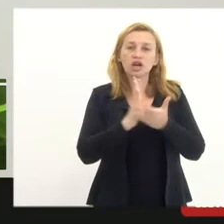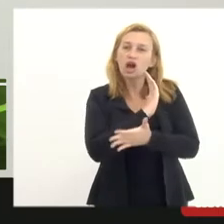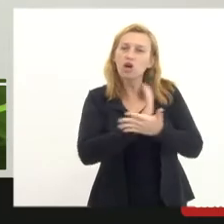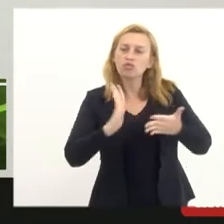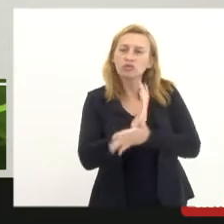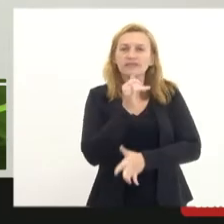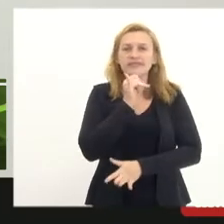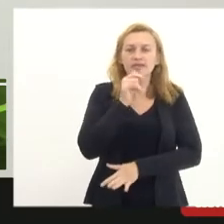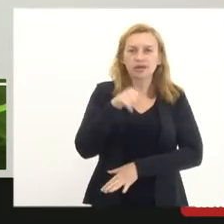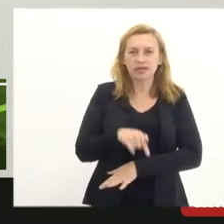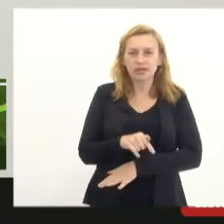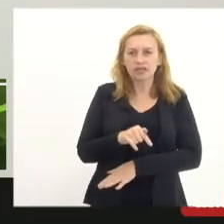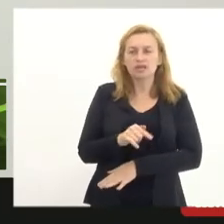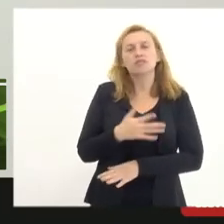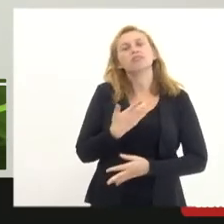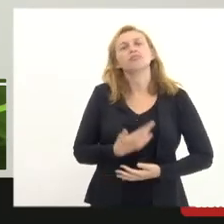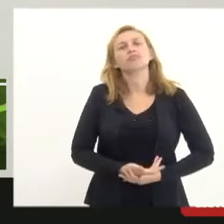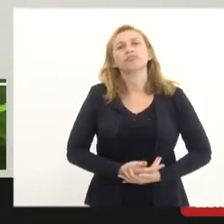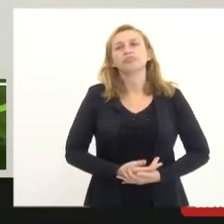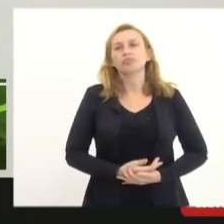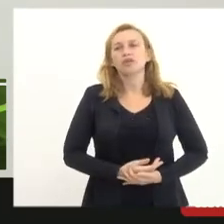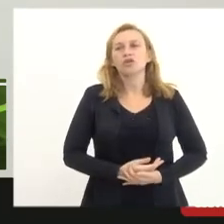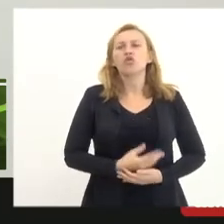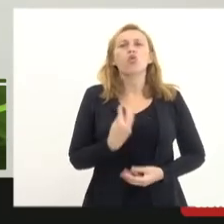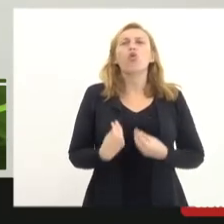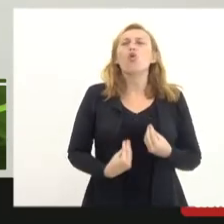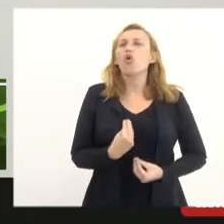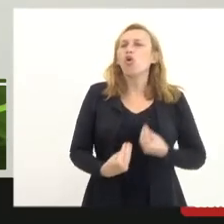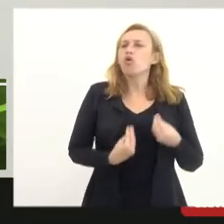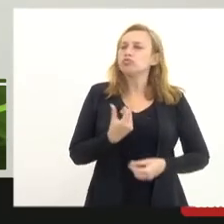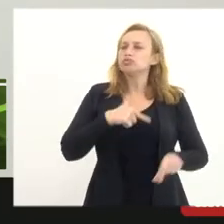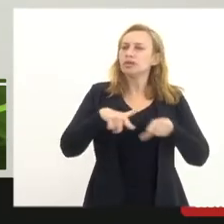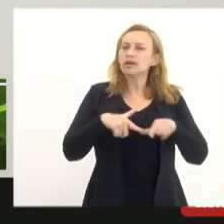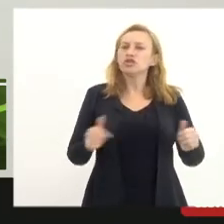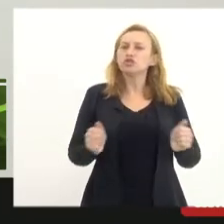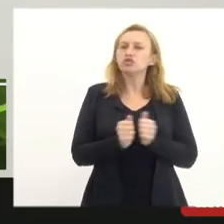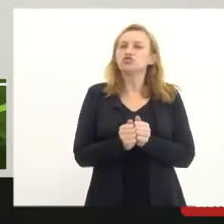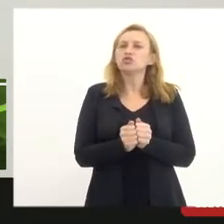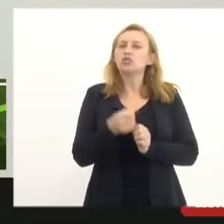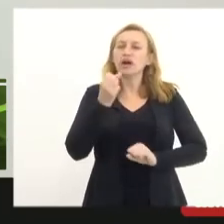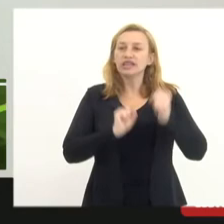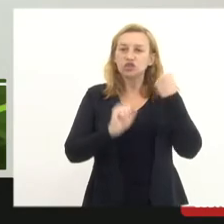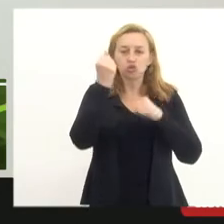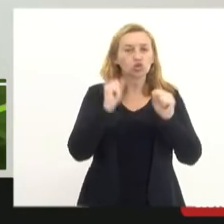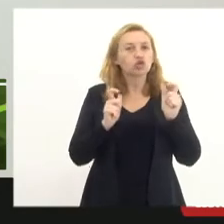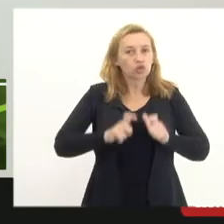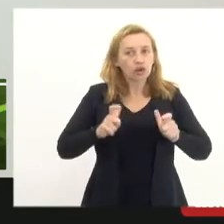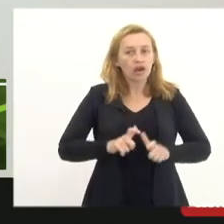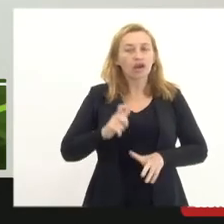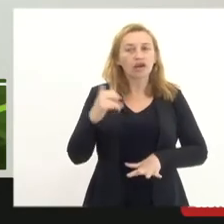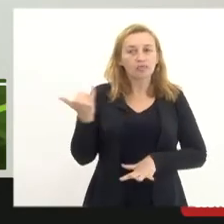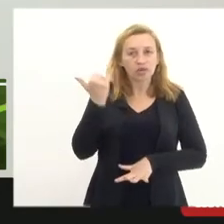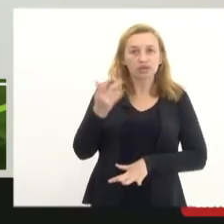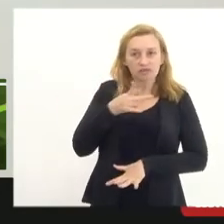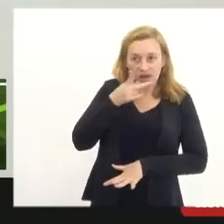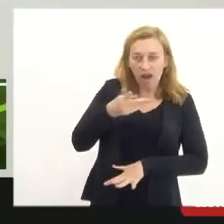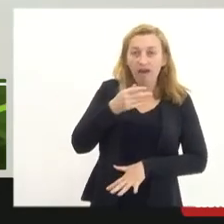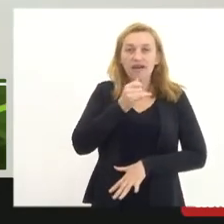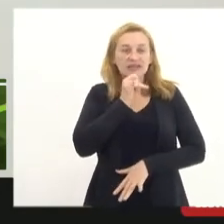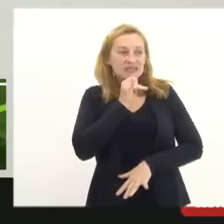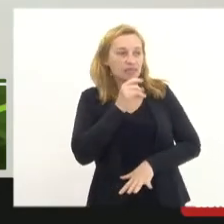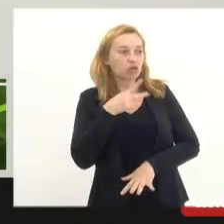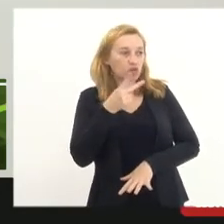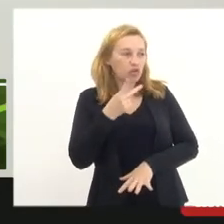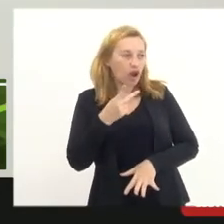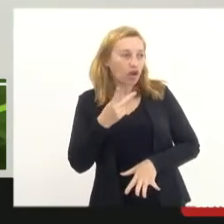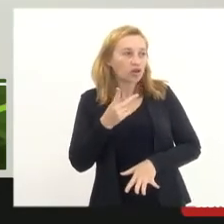aqui relevantes de como nós trabalhamos com a indústria local, que eu acho que vale a pena mencionar. Por exemplo, quando eu